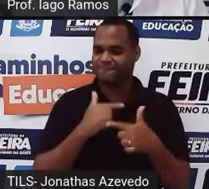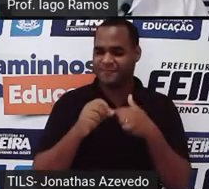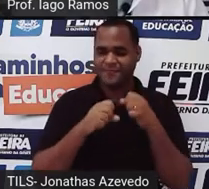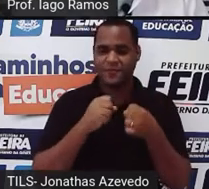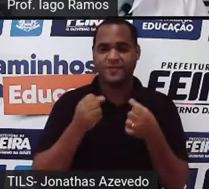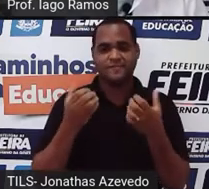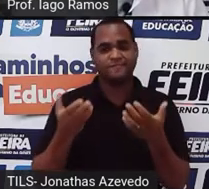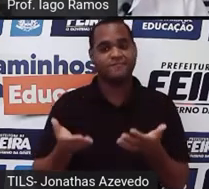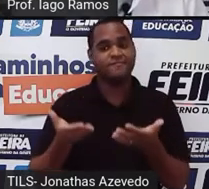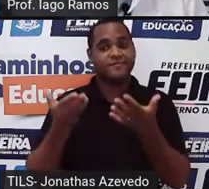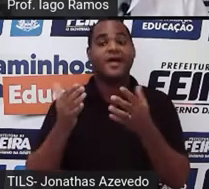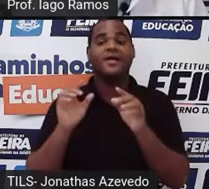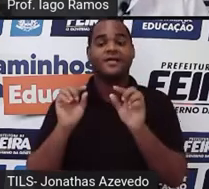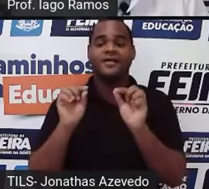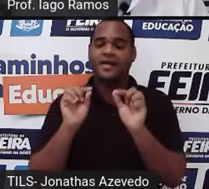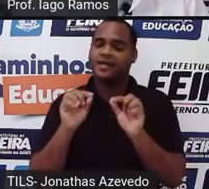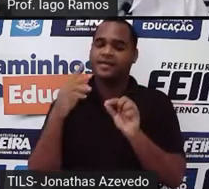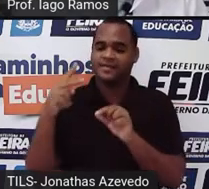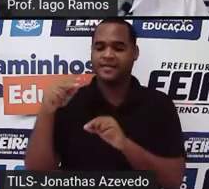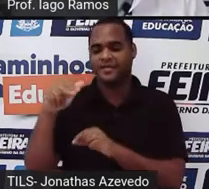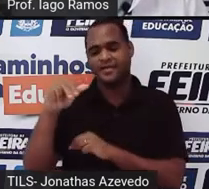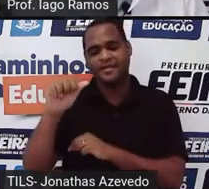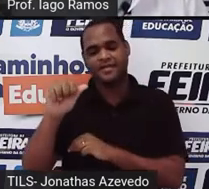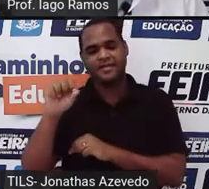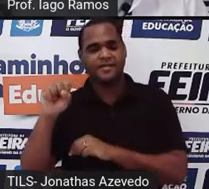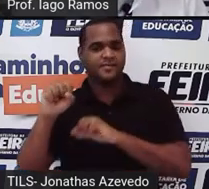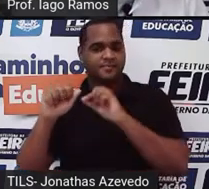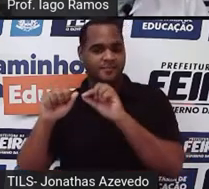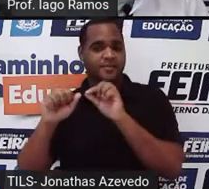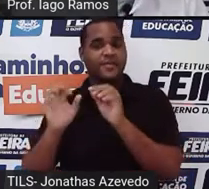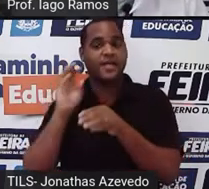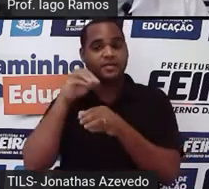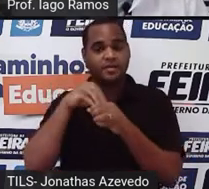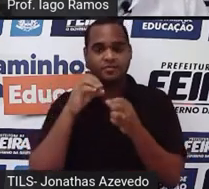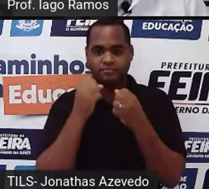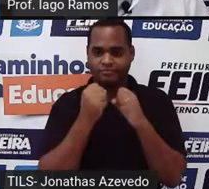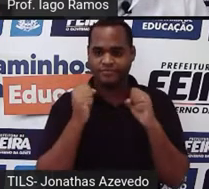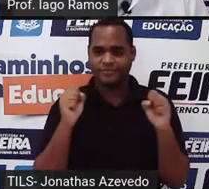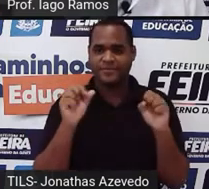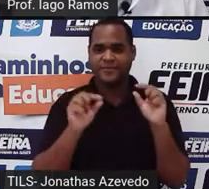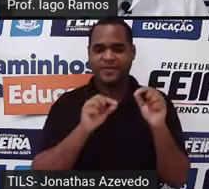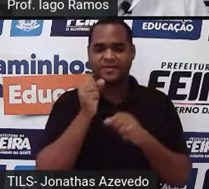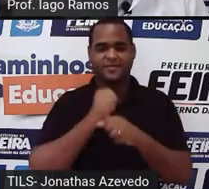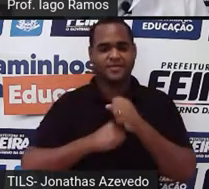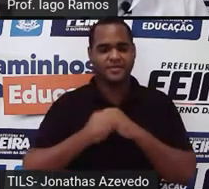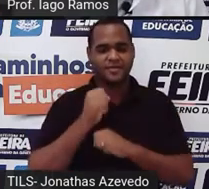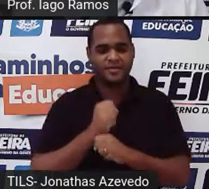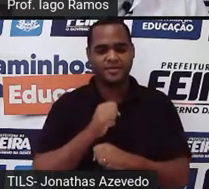desenvolvia na NASA, né? E dentro dessa grandeza, tá? No ano de